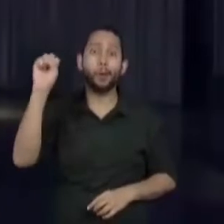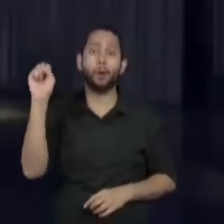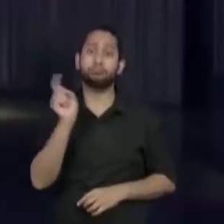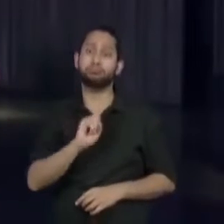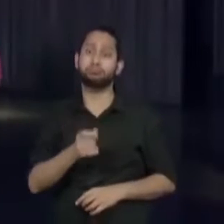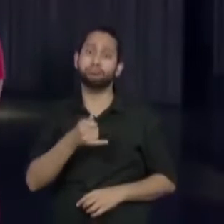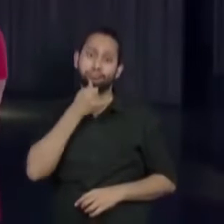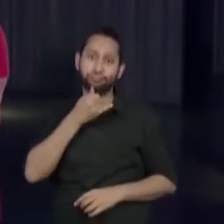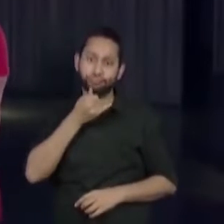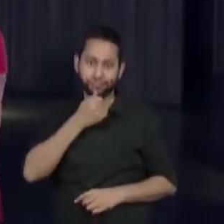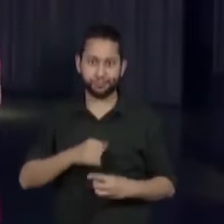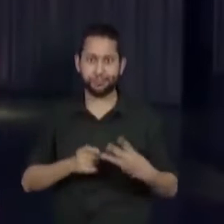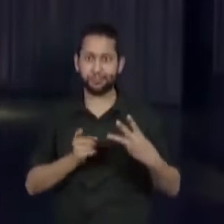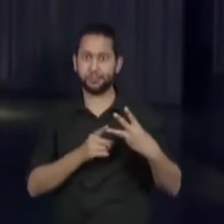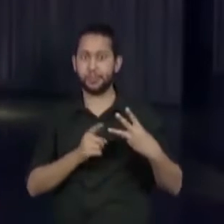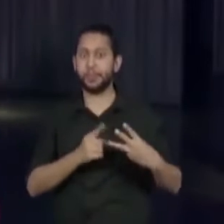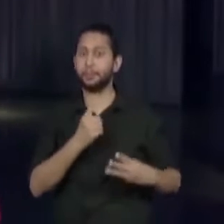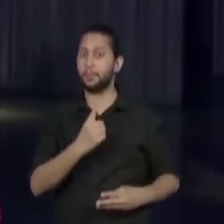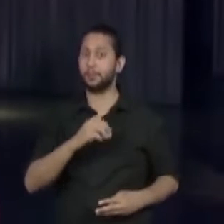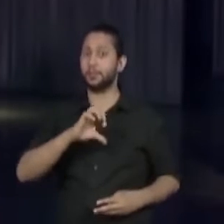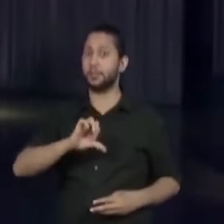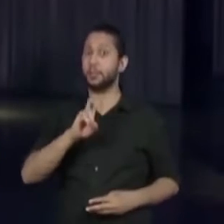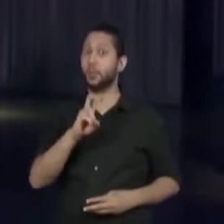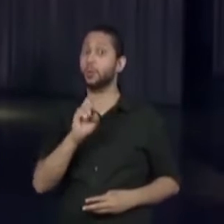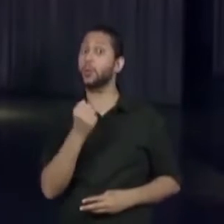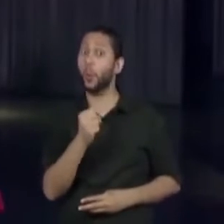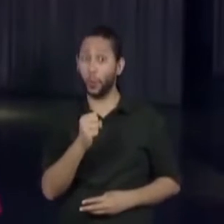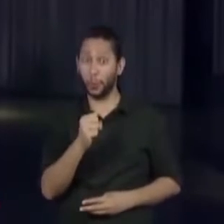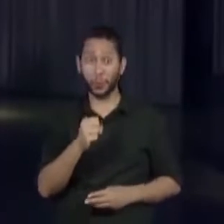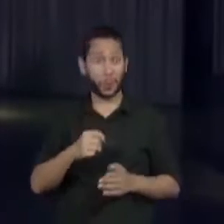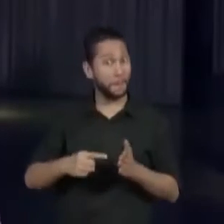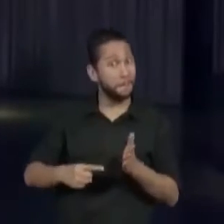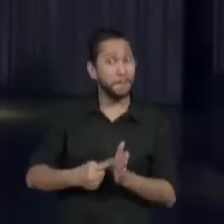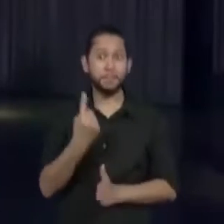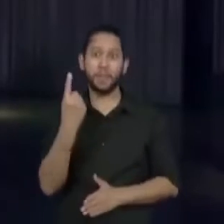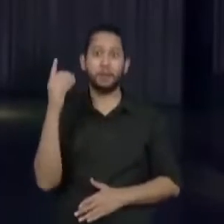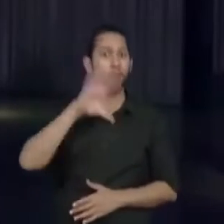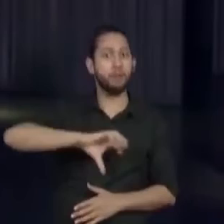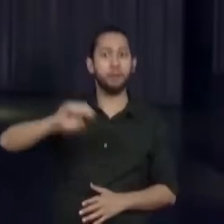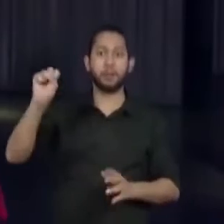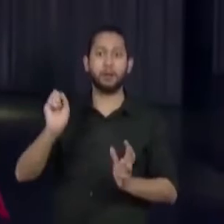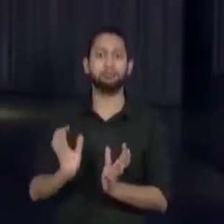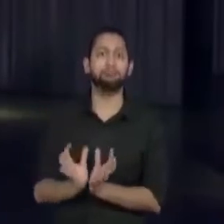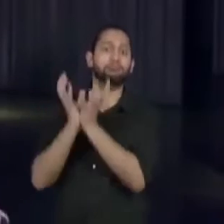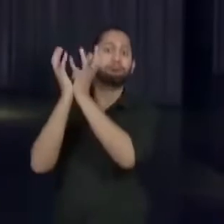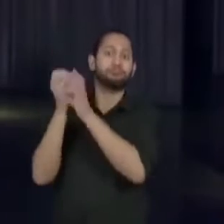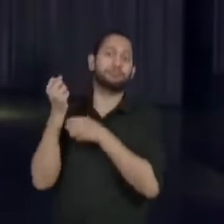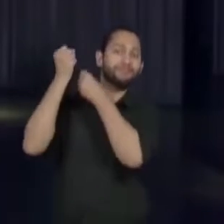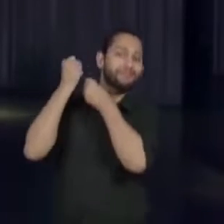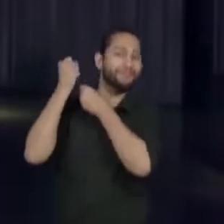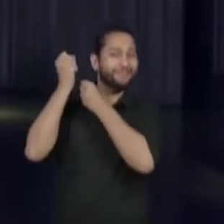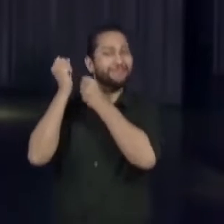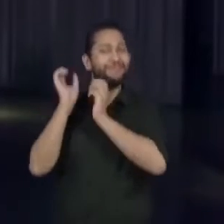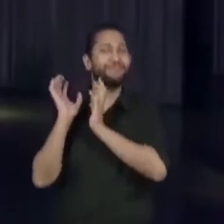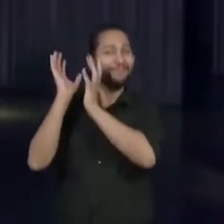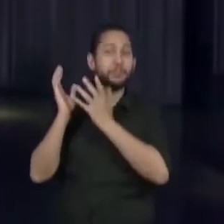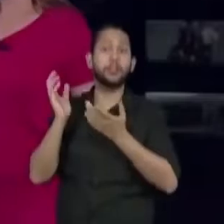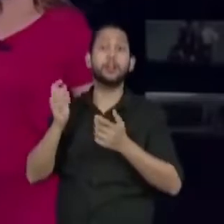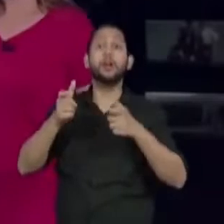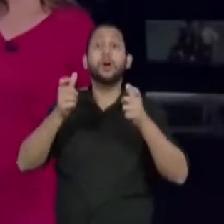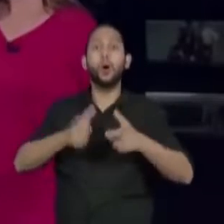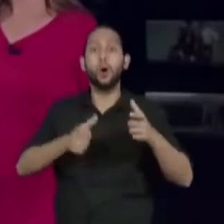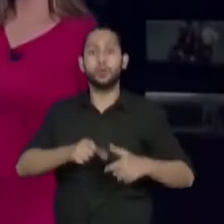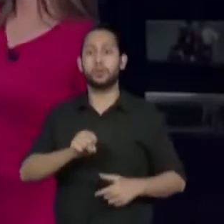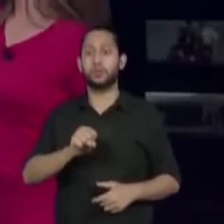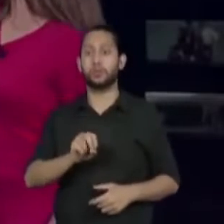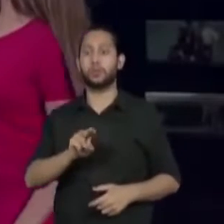Mas em 1958 teve a sua primeira conquista e esses jogos foram sediados na Suécia.